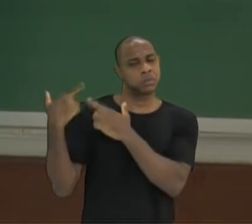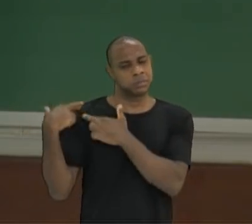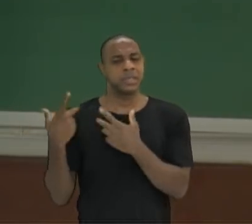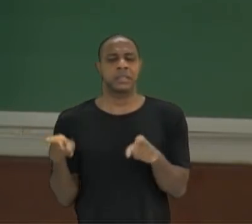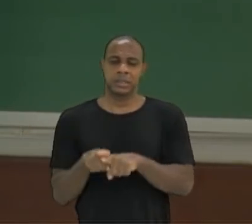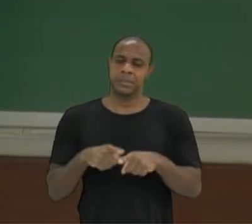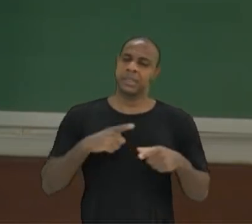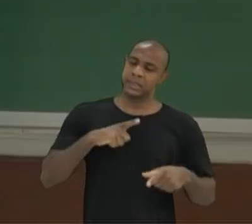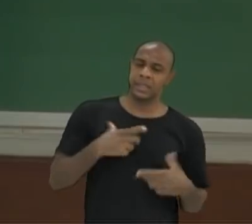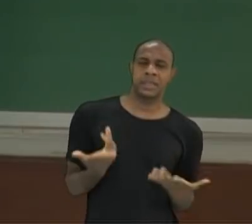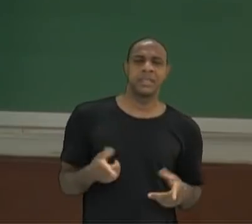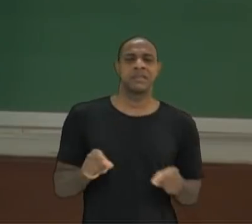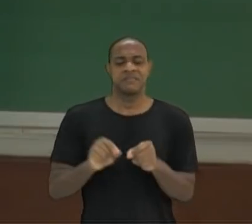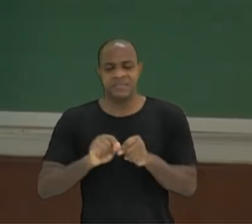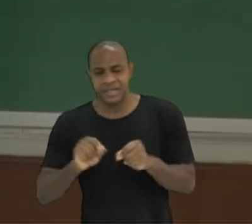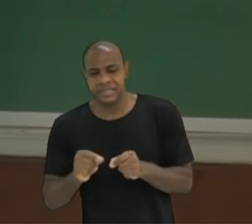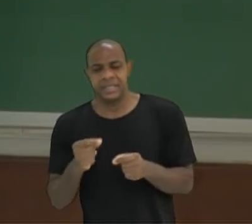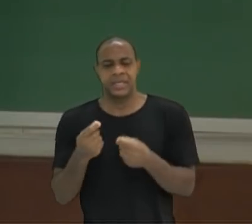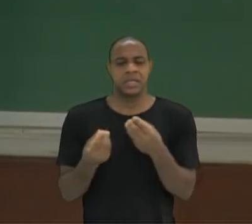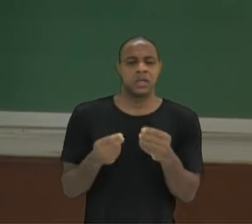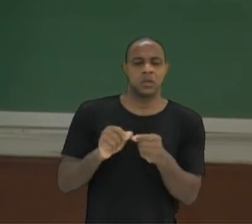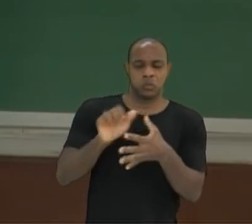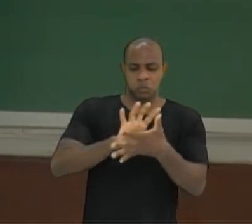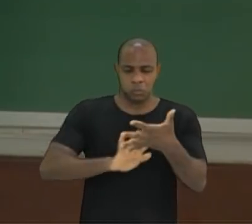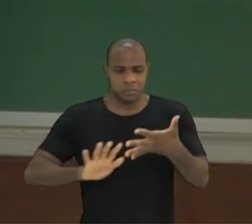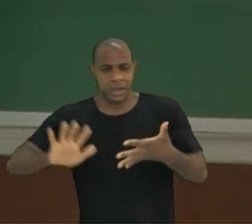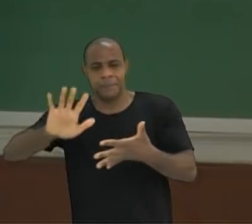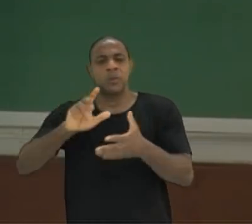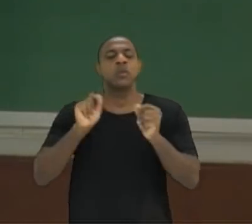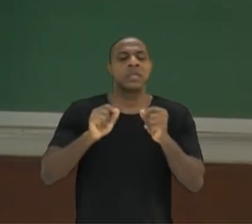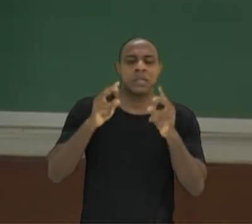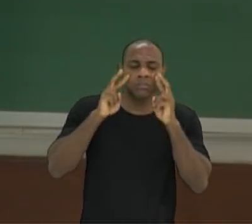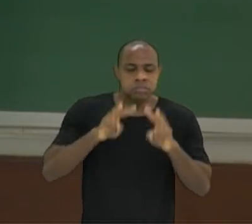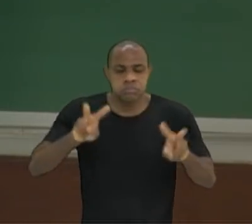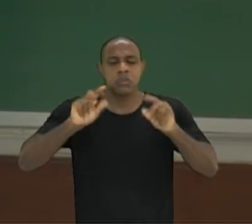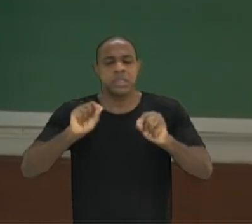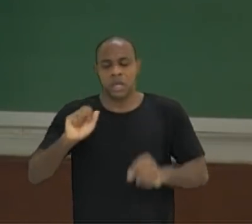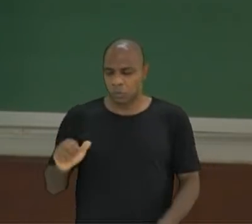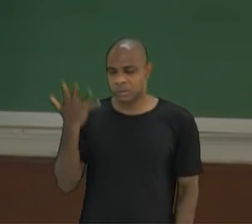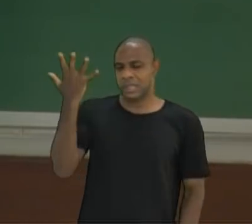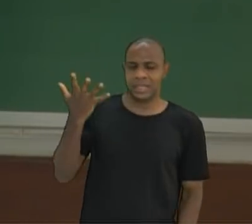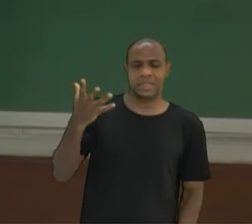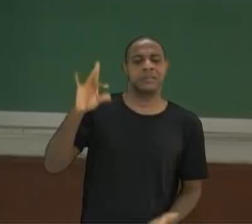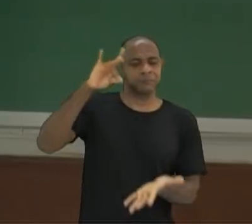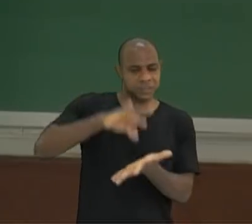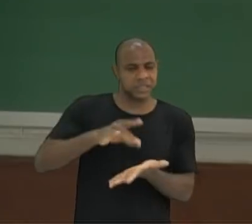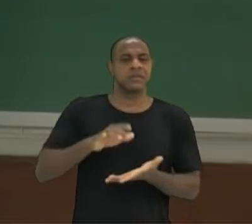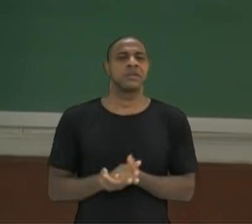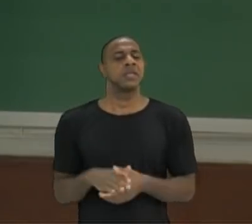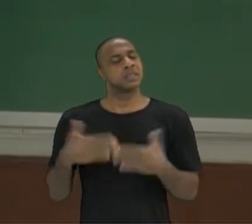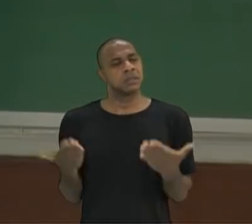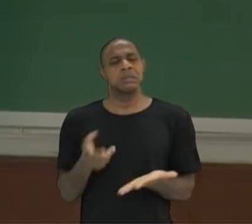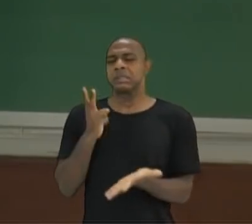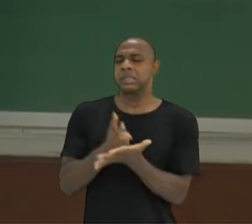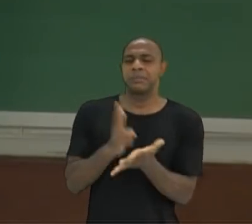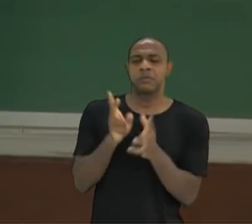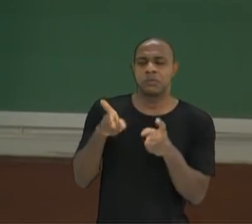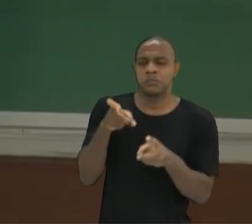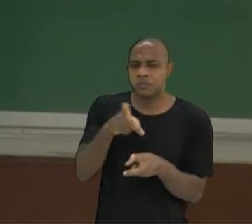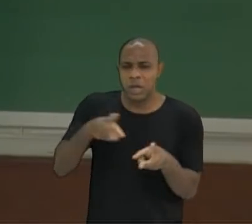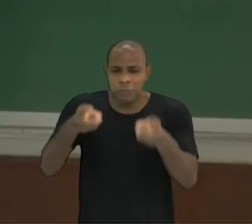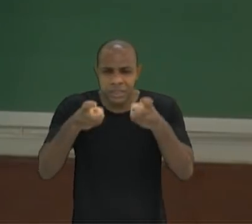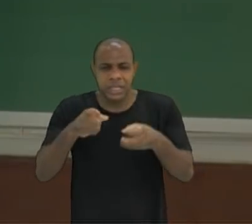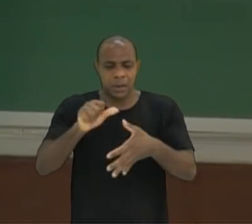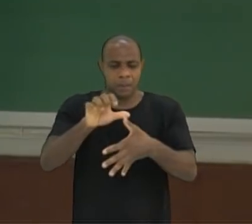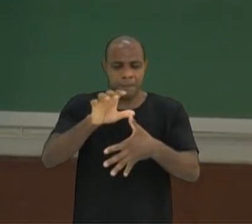responsabilidades de reproduzir aquilo que efetivamente acontece na realidade. Então, toda vez que eu observar um